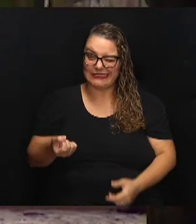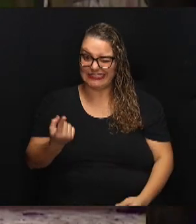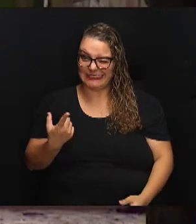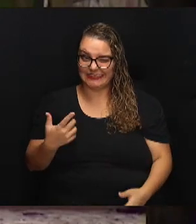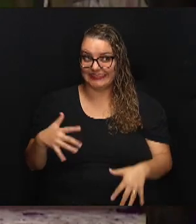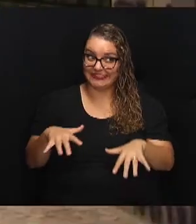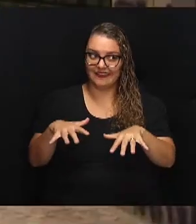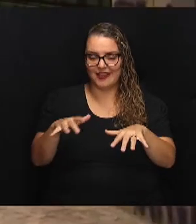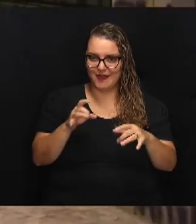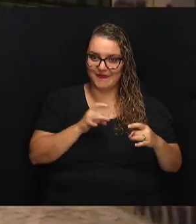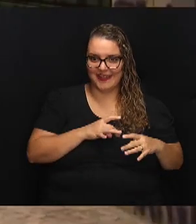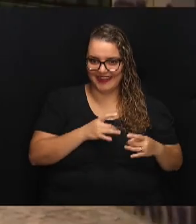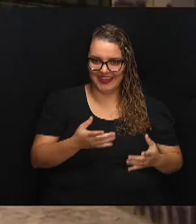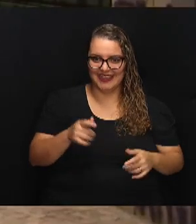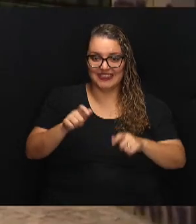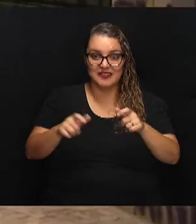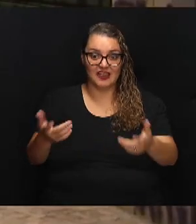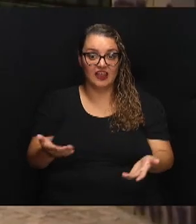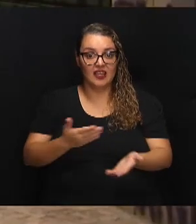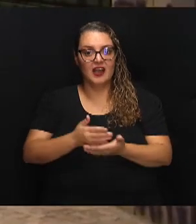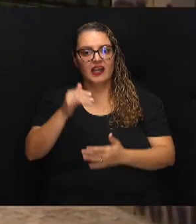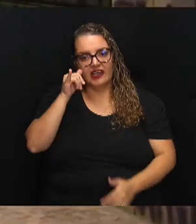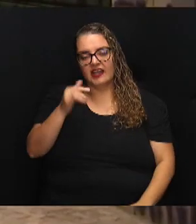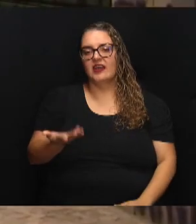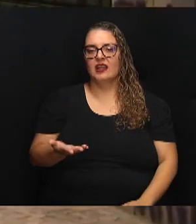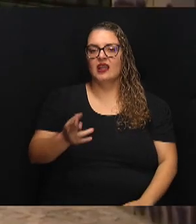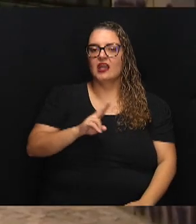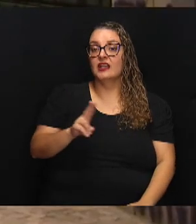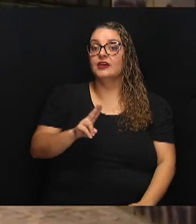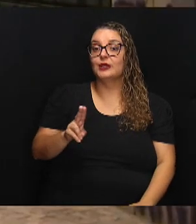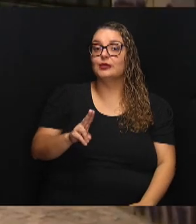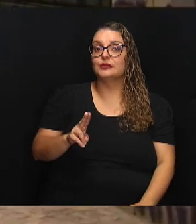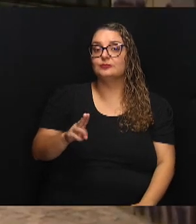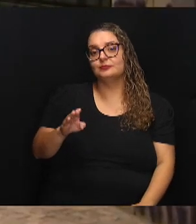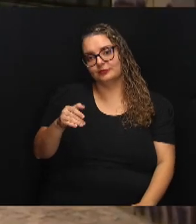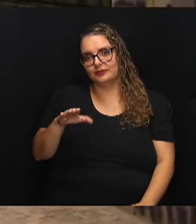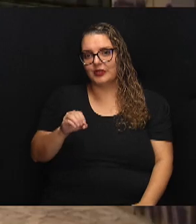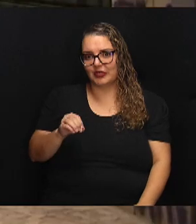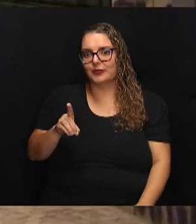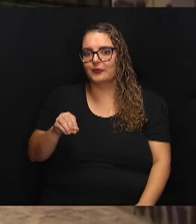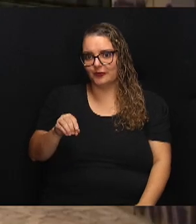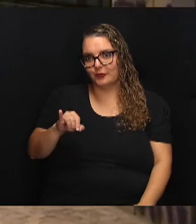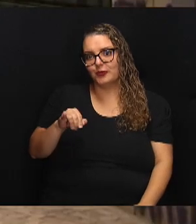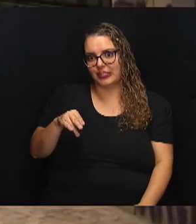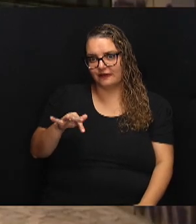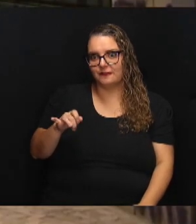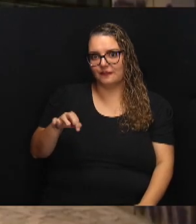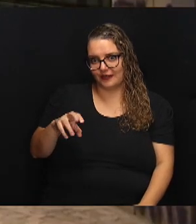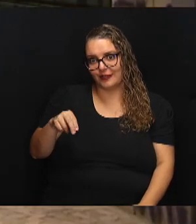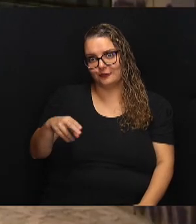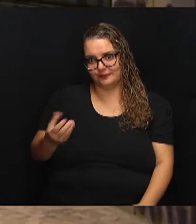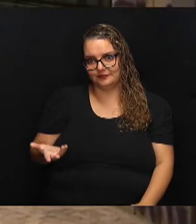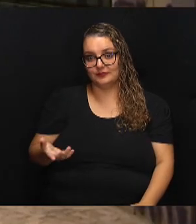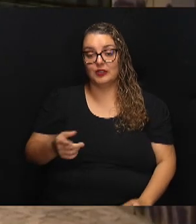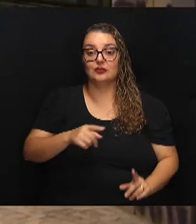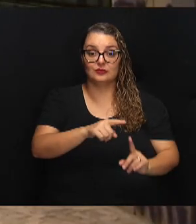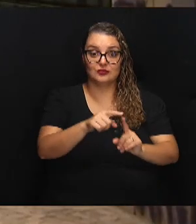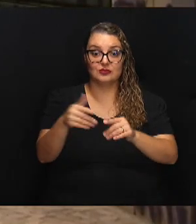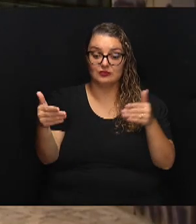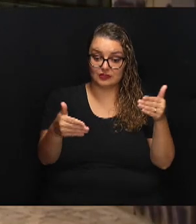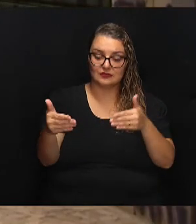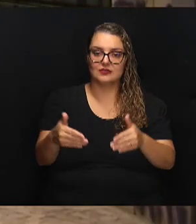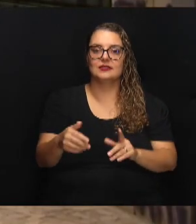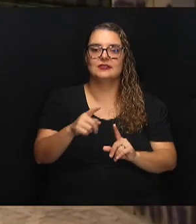sombrios, assustadores, as pessoas começaram a evitar e passaram a chamar de beco do inferno por causa disso, por causa do tipo de pessoa que frequentava e o